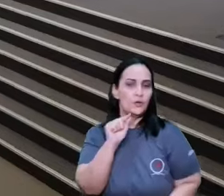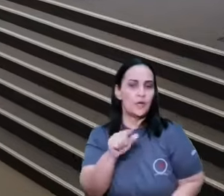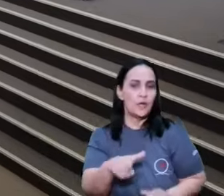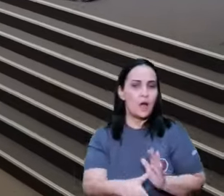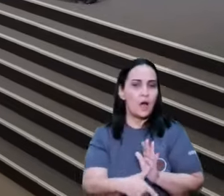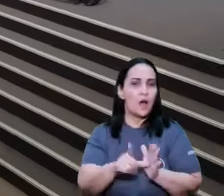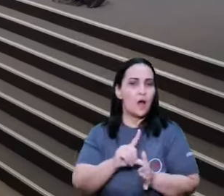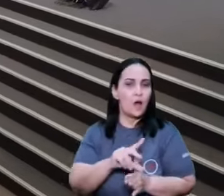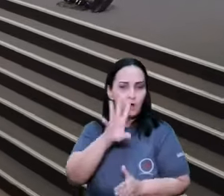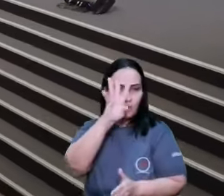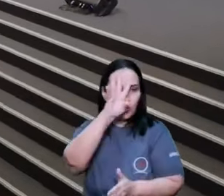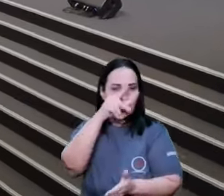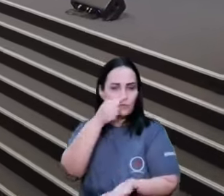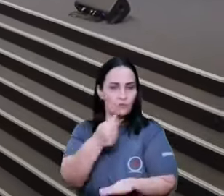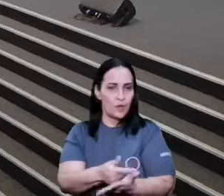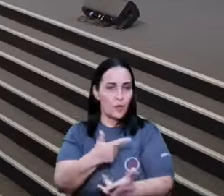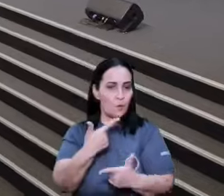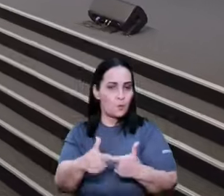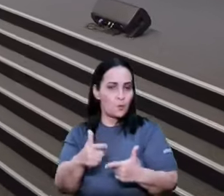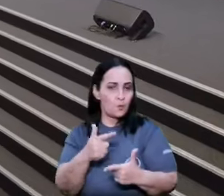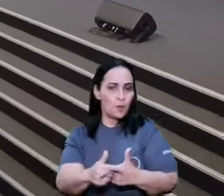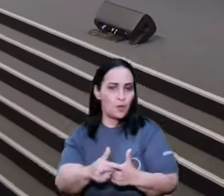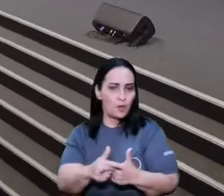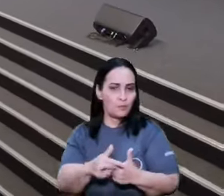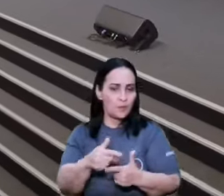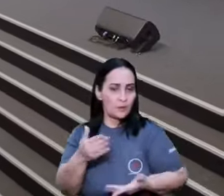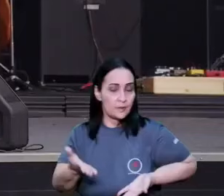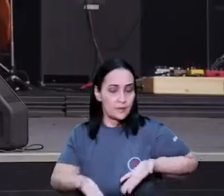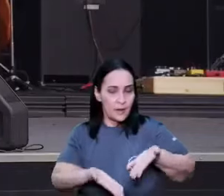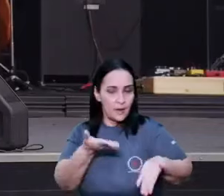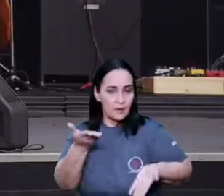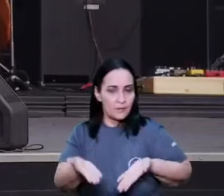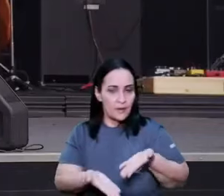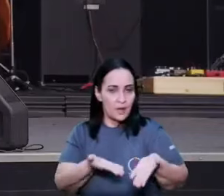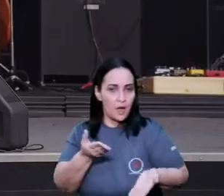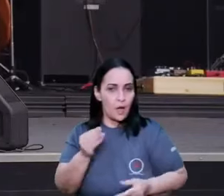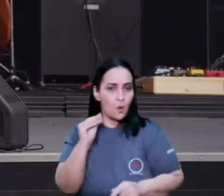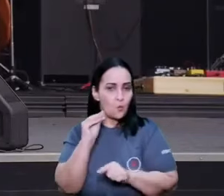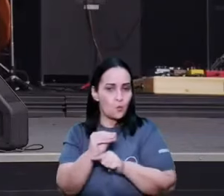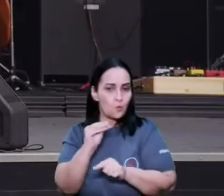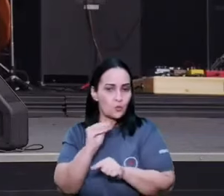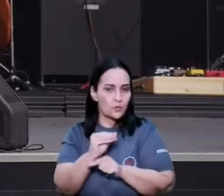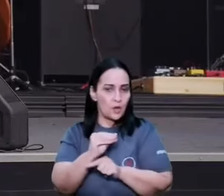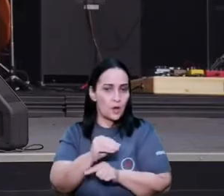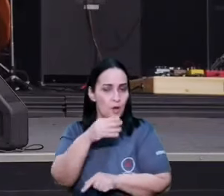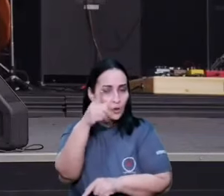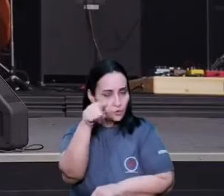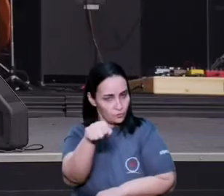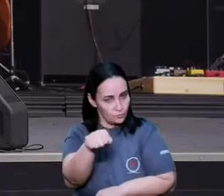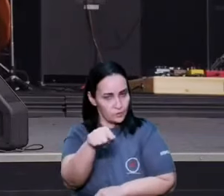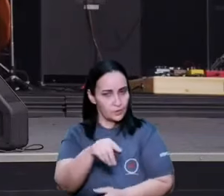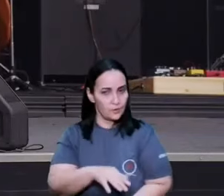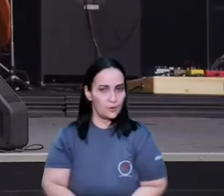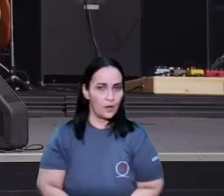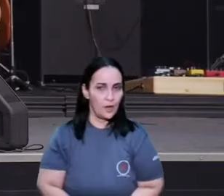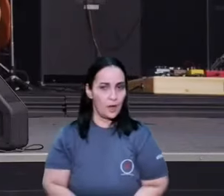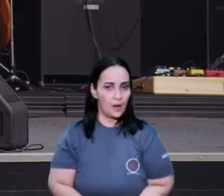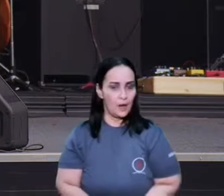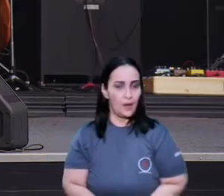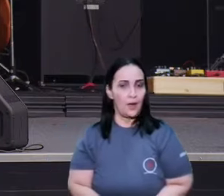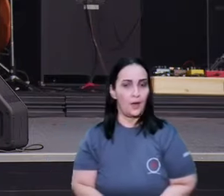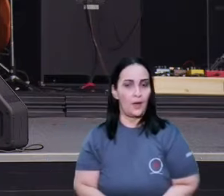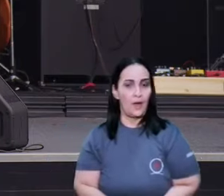resolver o seu problema primeiro eu vou tratar de você talvez você chegou aqui cheio de problema e querendo que ele